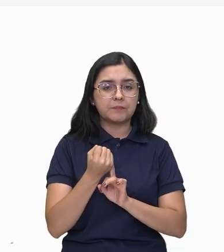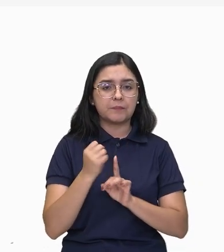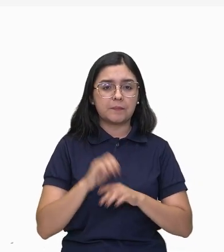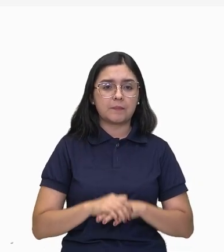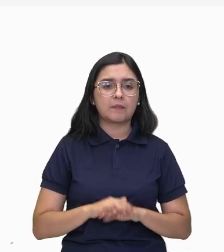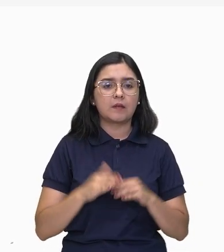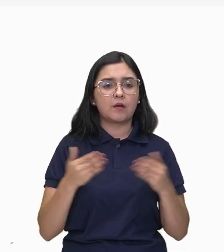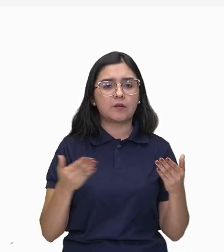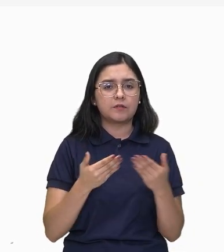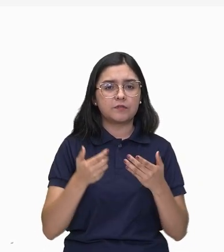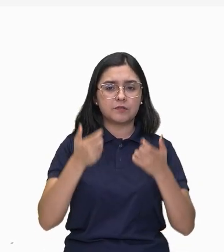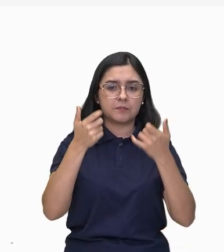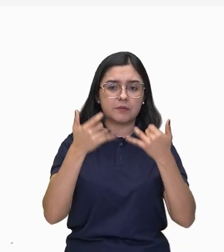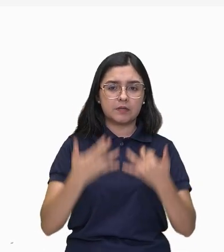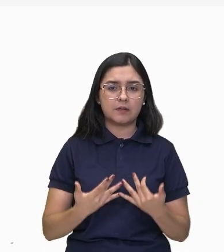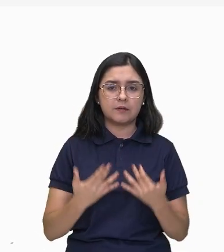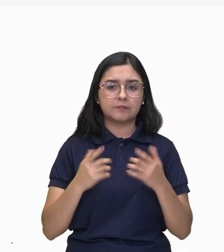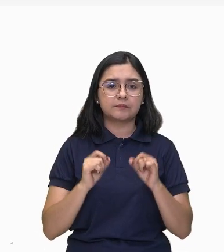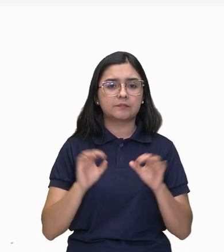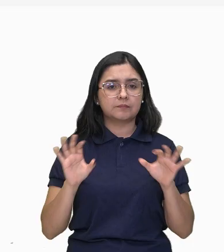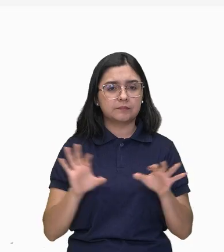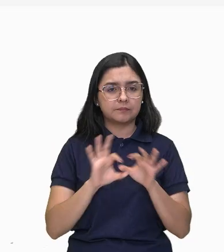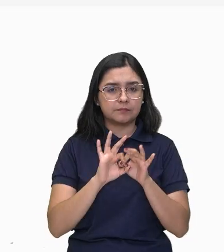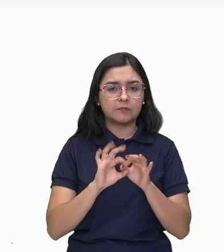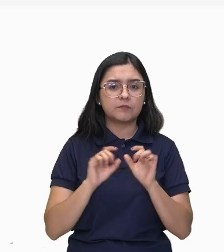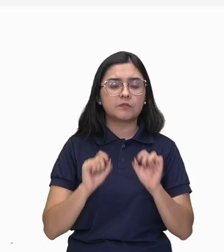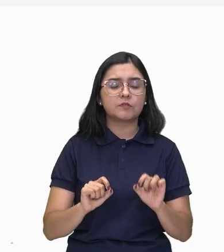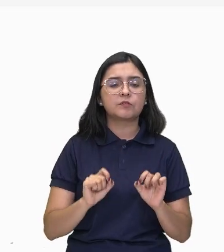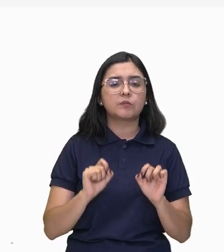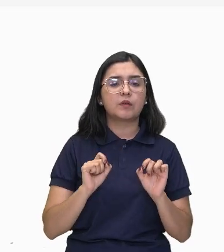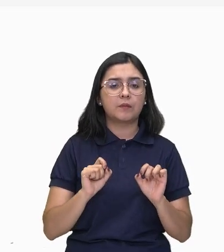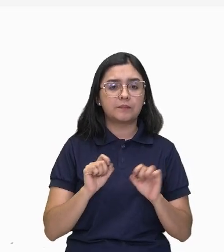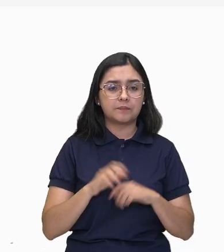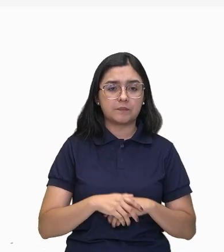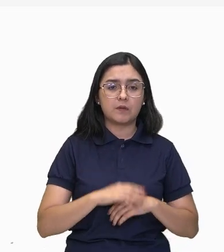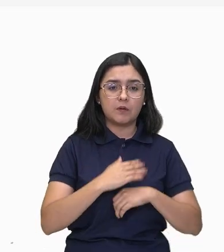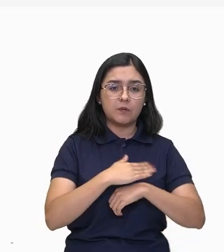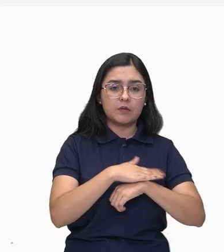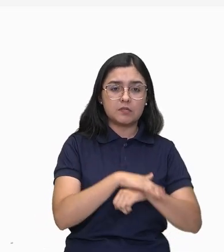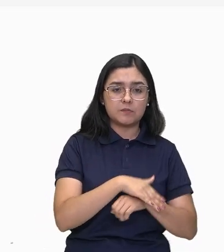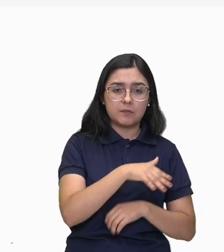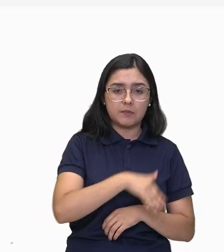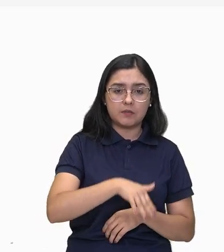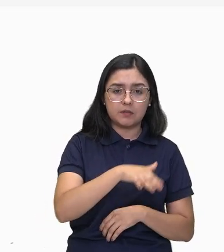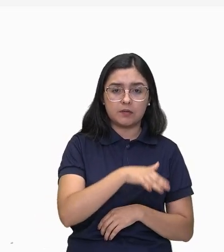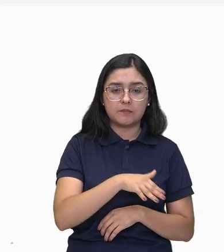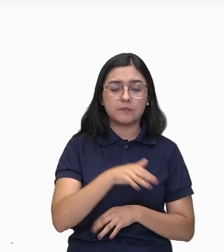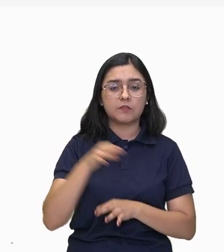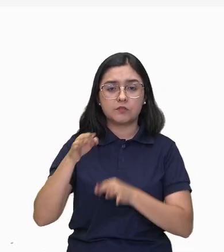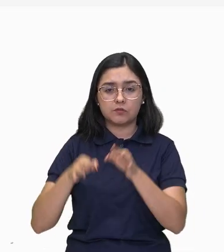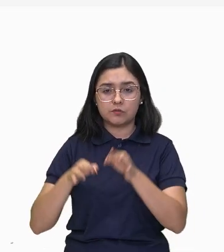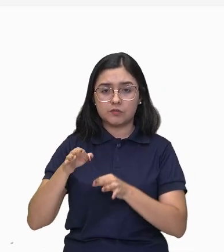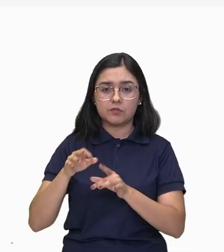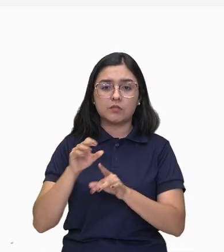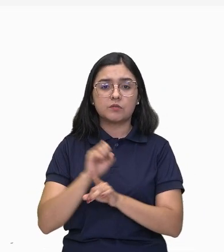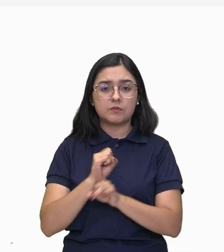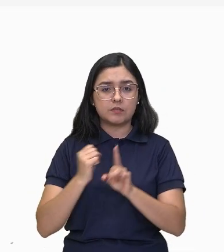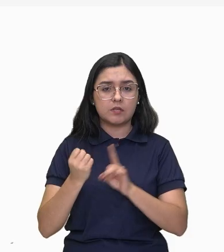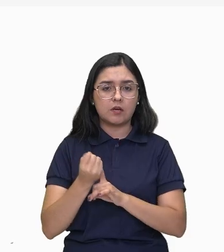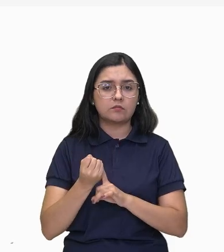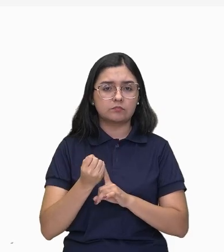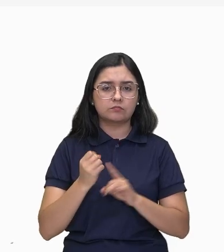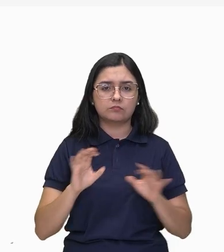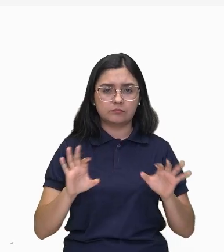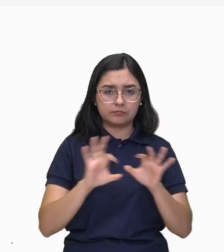essa conexão, né, que nós colocamos aí, entre essa questão do racismo ambiental e da justiça social,